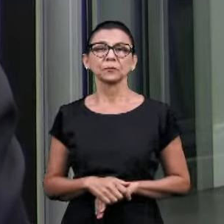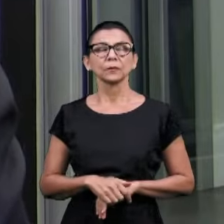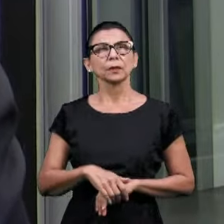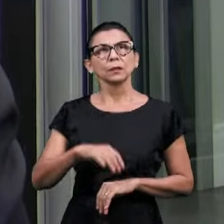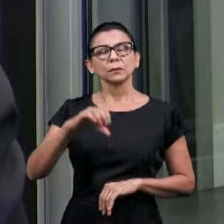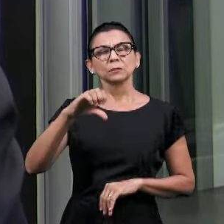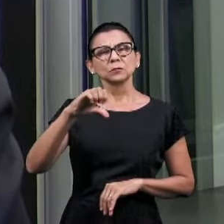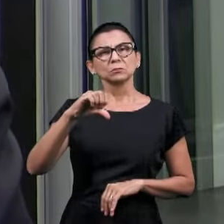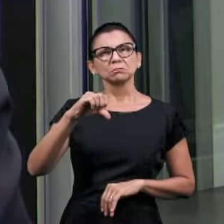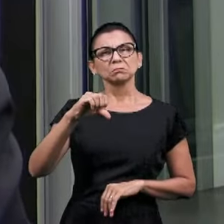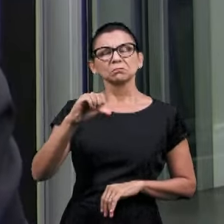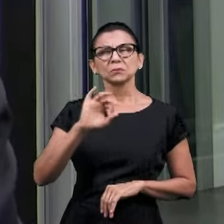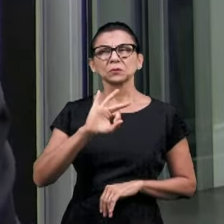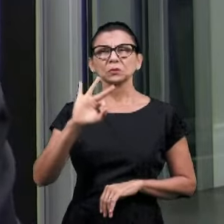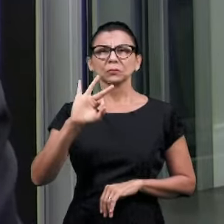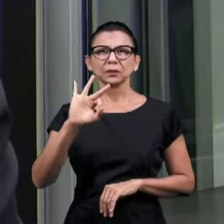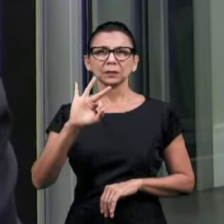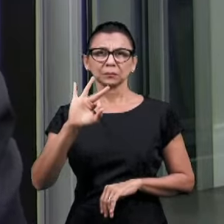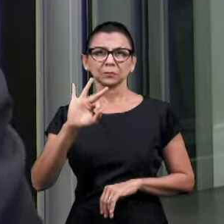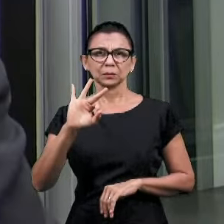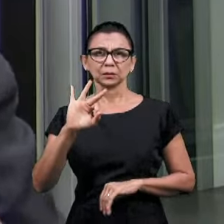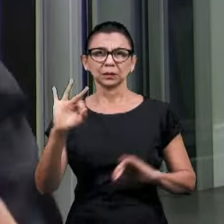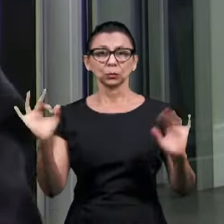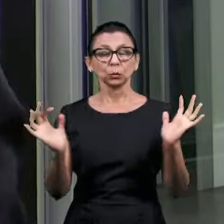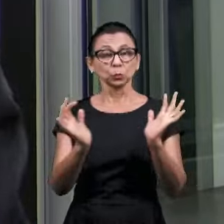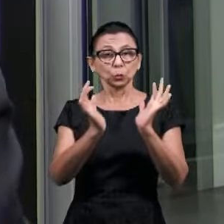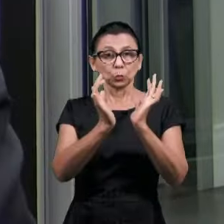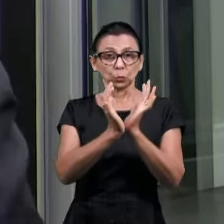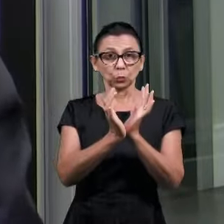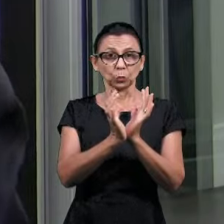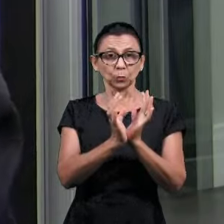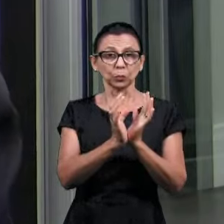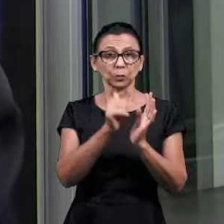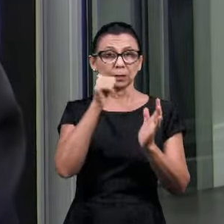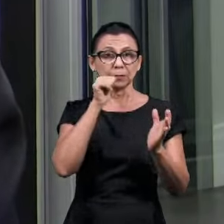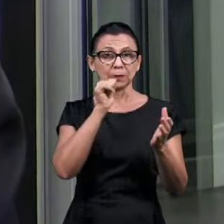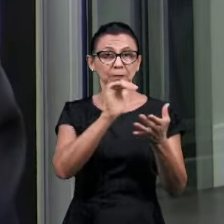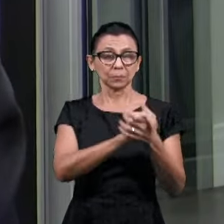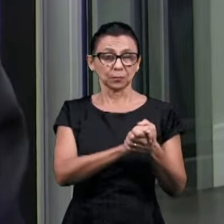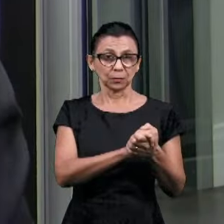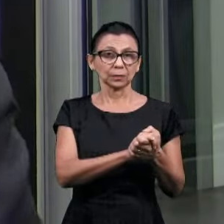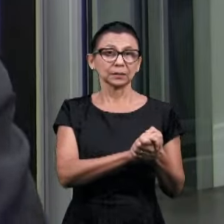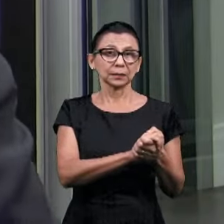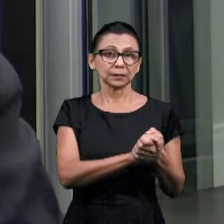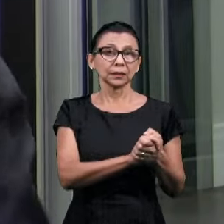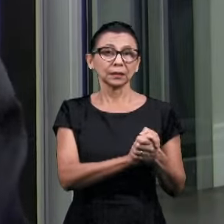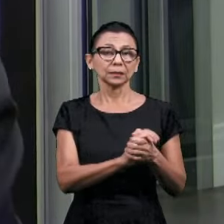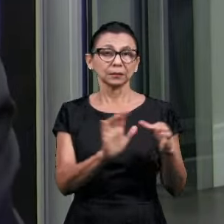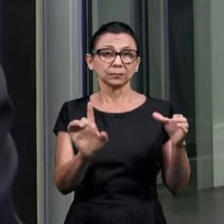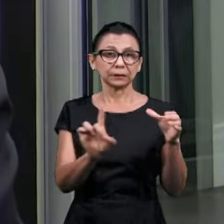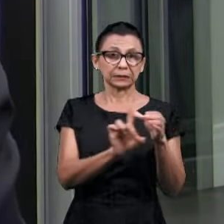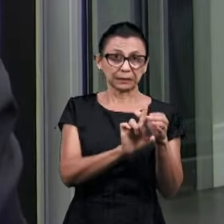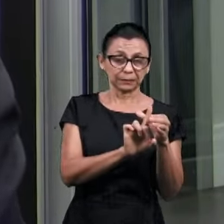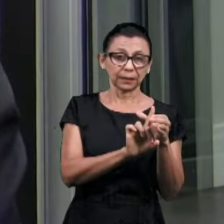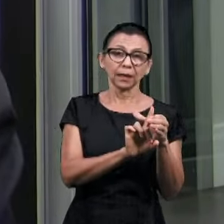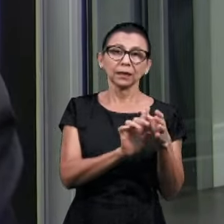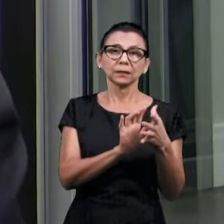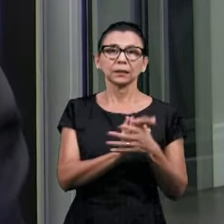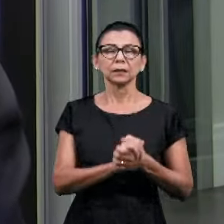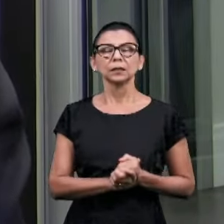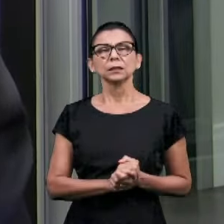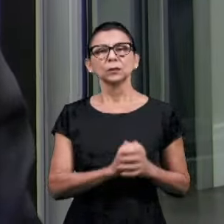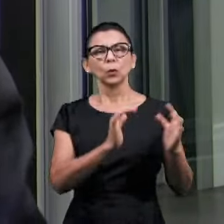para a Excelsa, que era... Ela fez eletrotécnica, né? Então 90% da turma foi para a